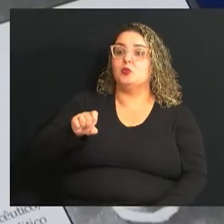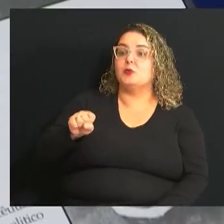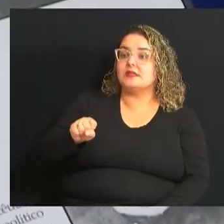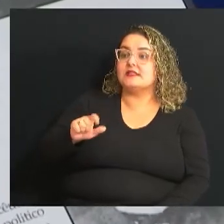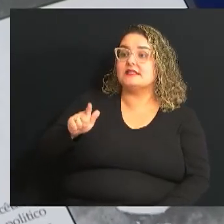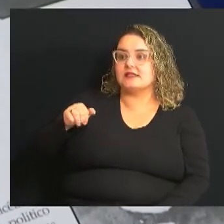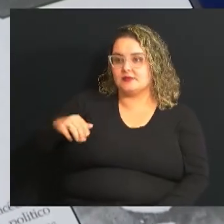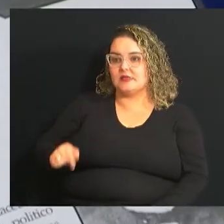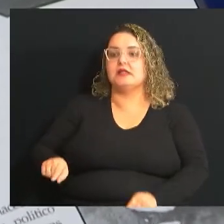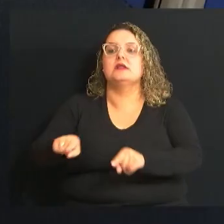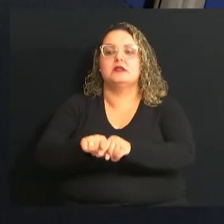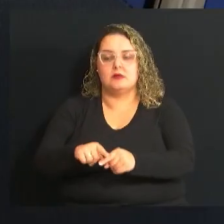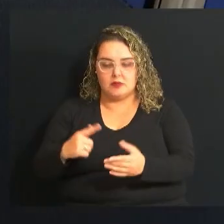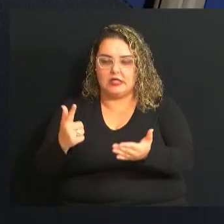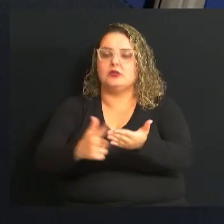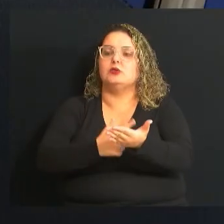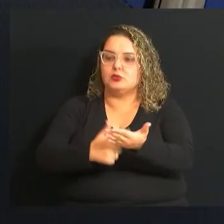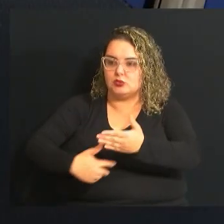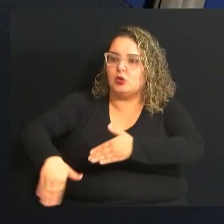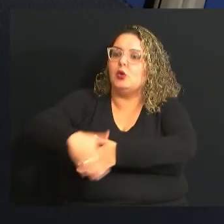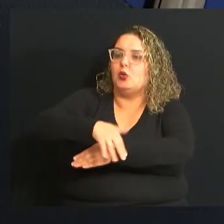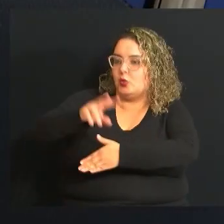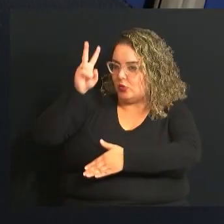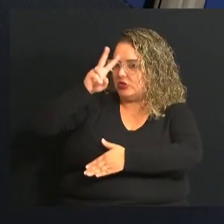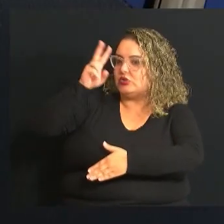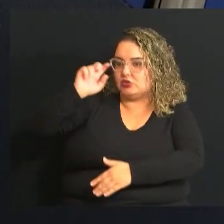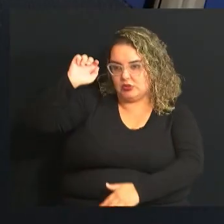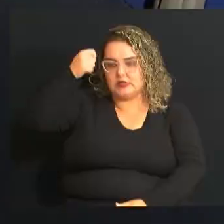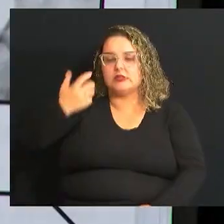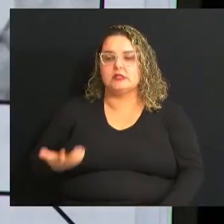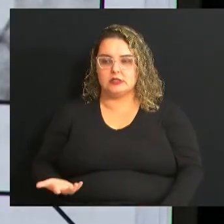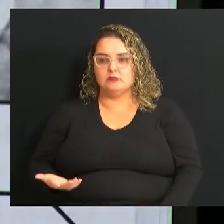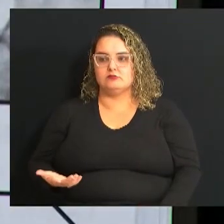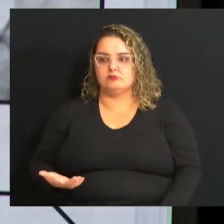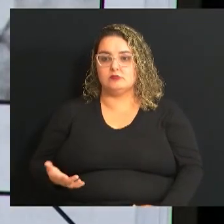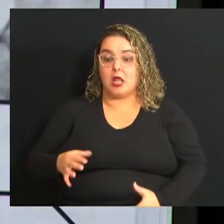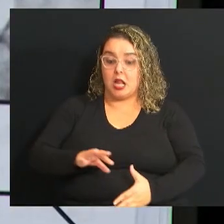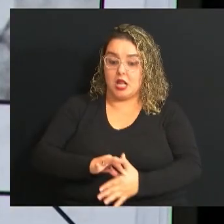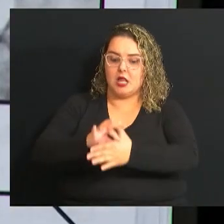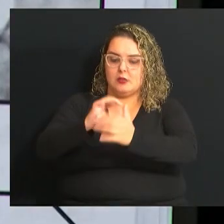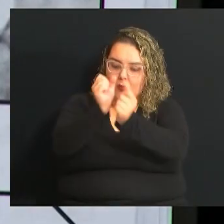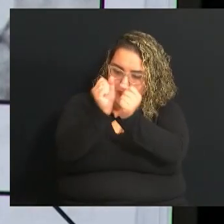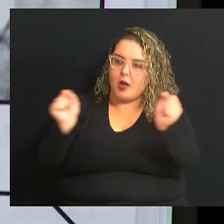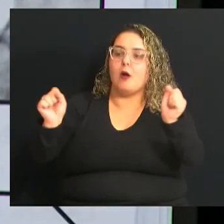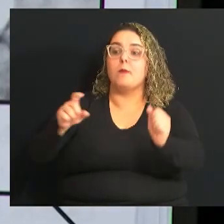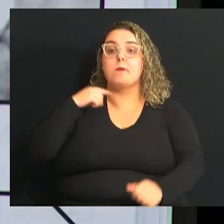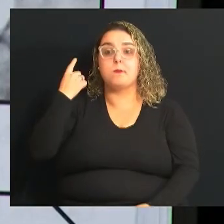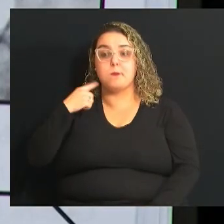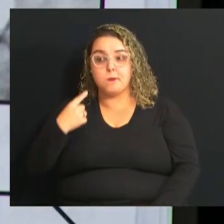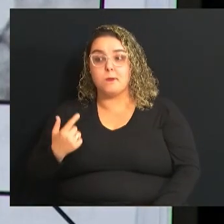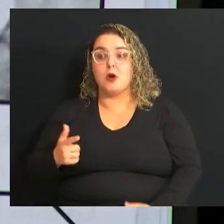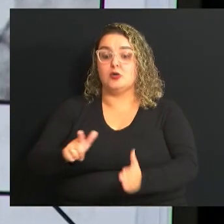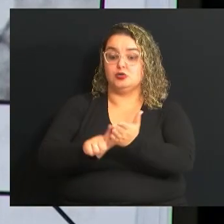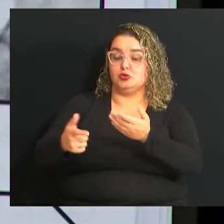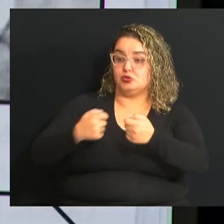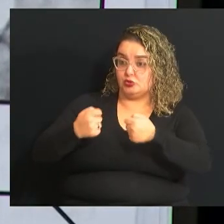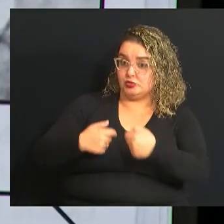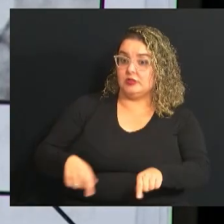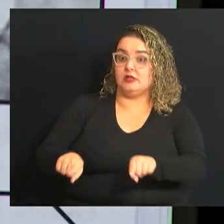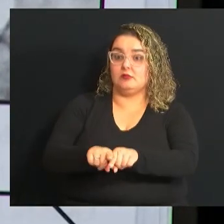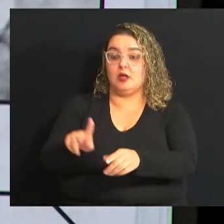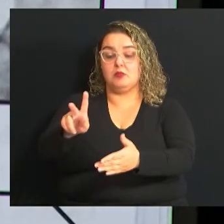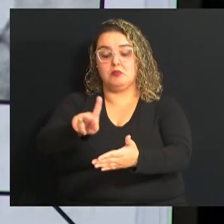Hora do Brasil, né? Que é onde toca, né? Realmente. E ele, assim, ele é um ícone. Não, nem imaginava.